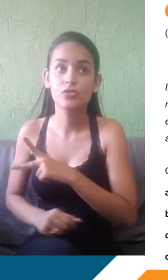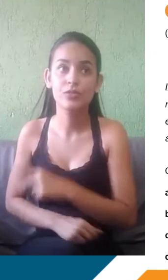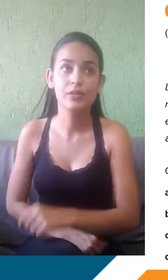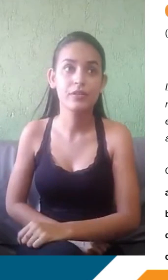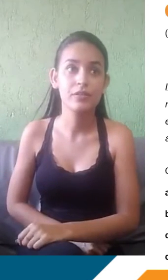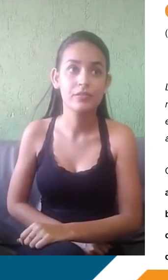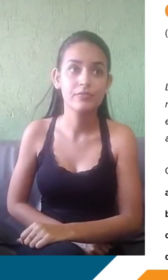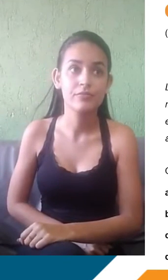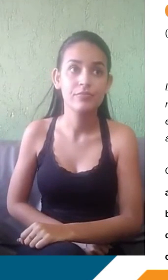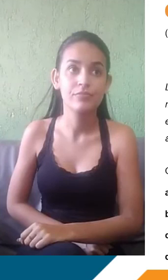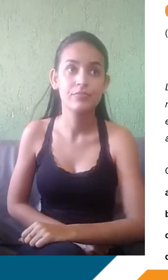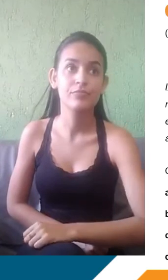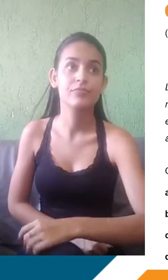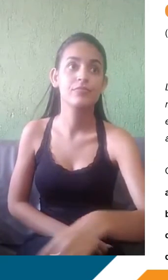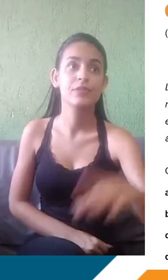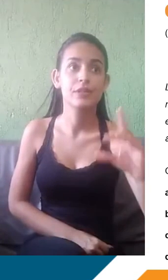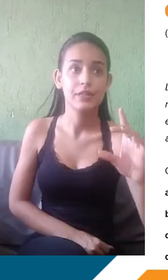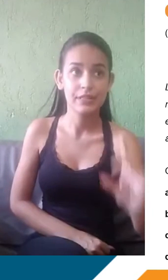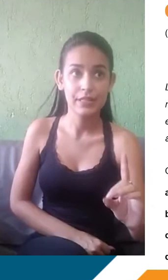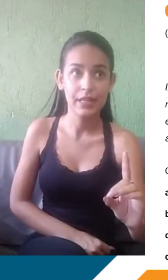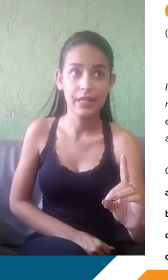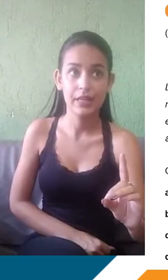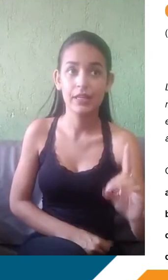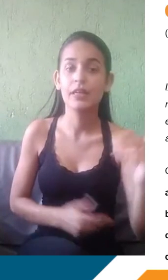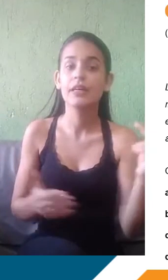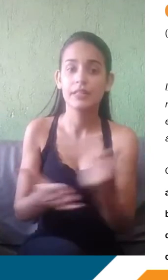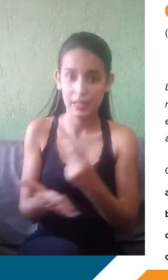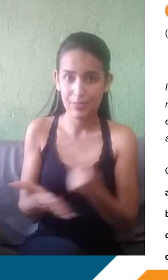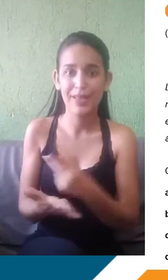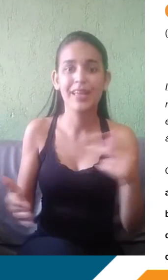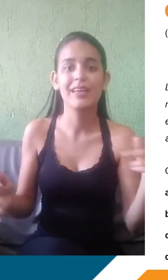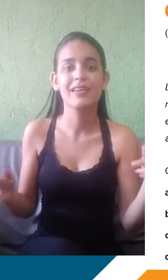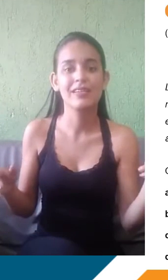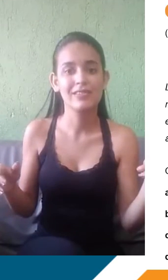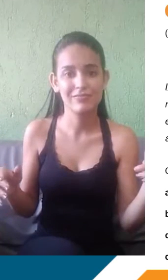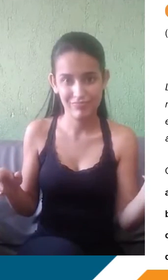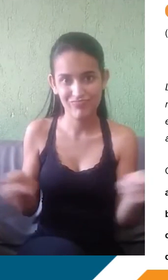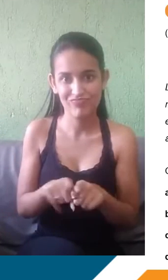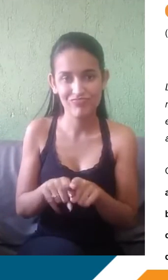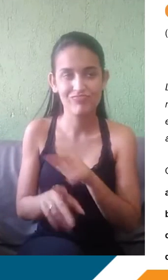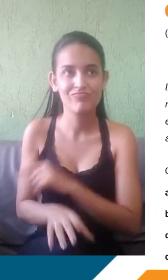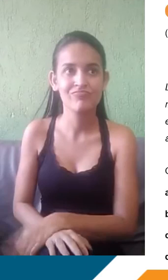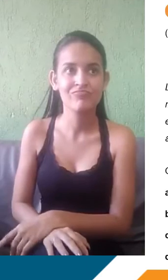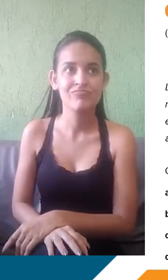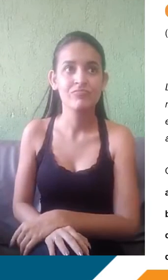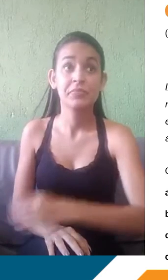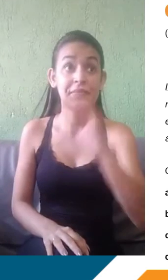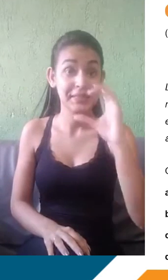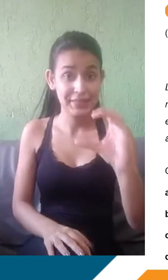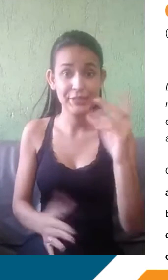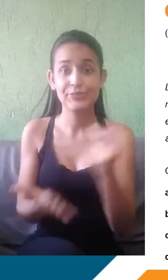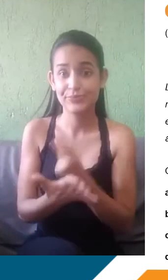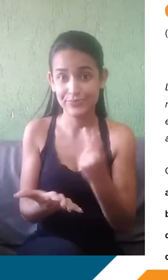silogismo segue o mesmo raciocínio do método dedutivo, portanto, a alternativa D também não pode estar correta. A alternativa